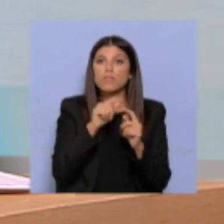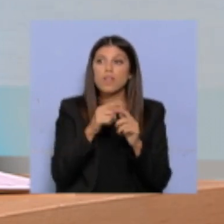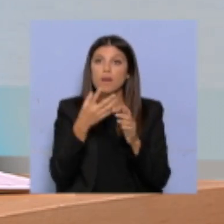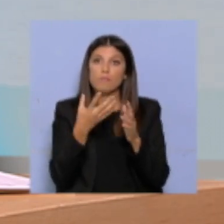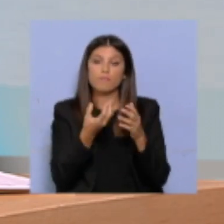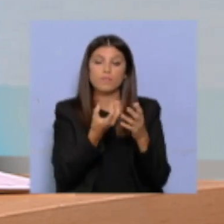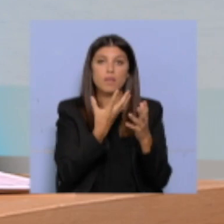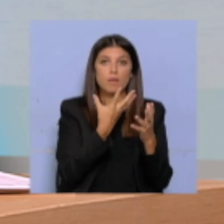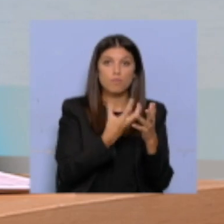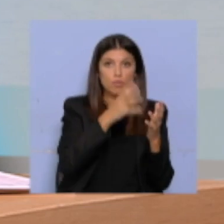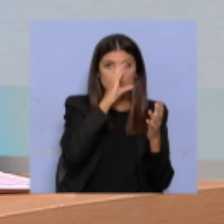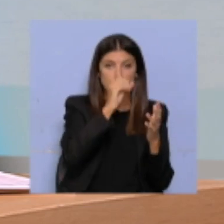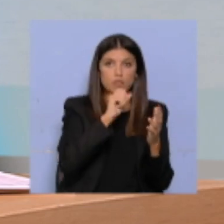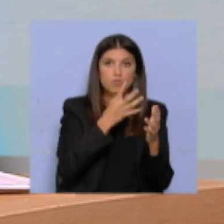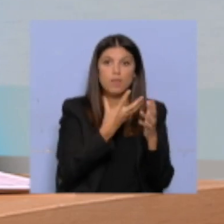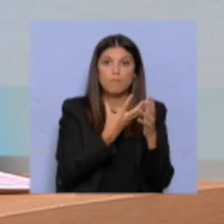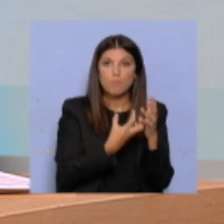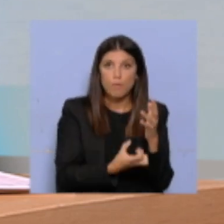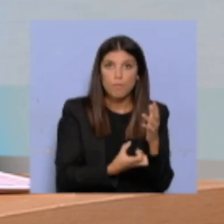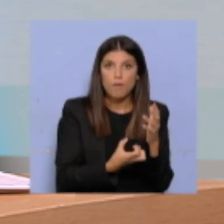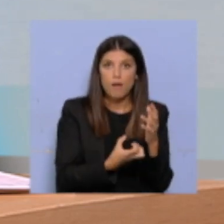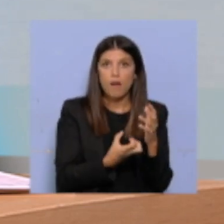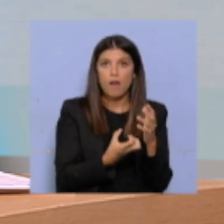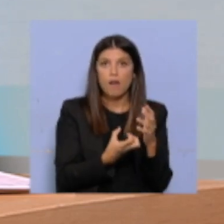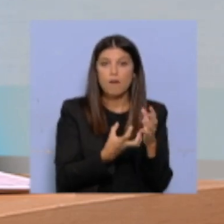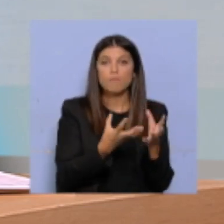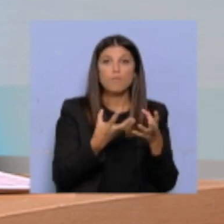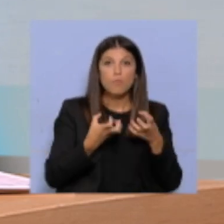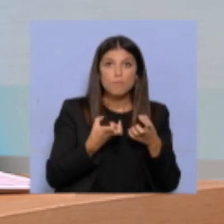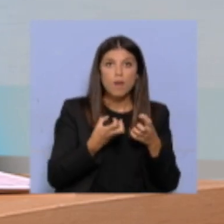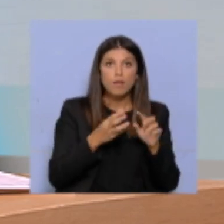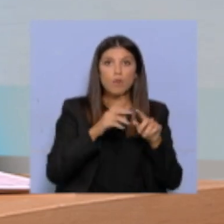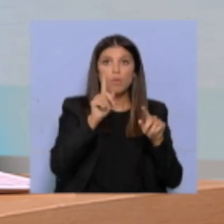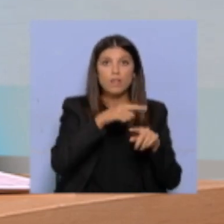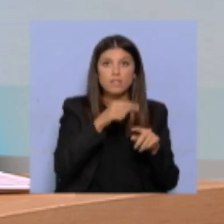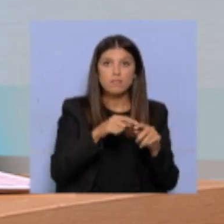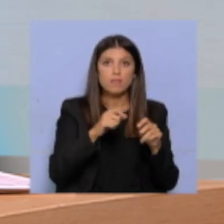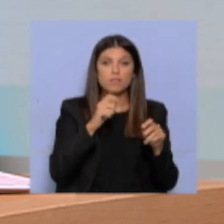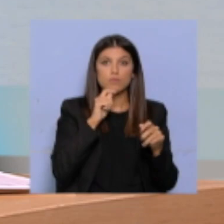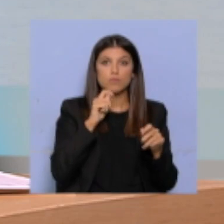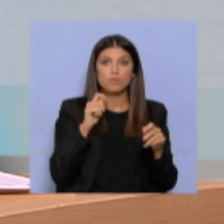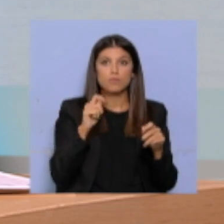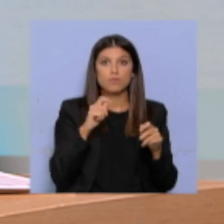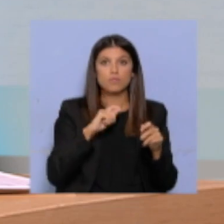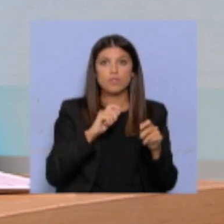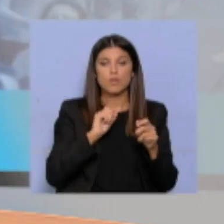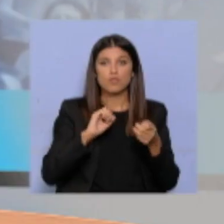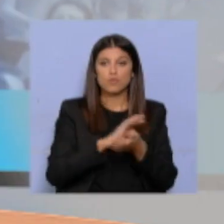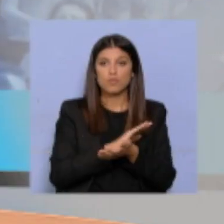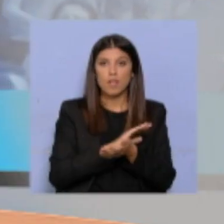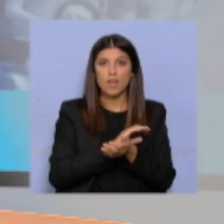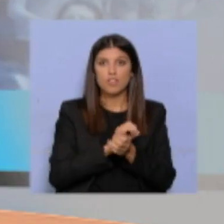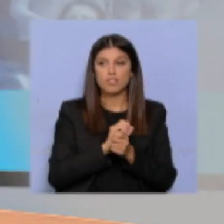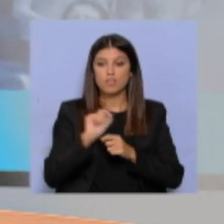Estado poderia obter com o cancelamento da despesa do envio dos jornais para as regiões autónomas, que